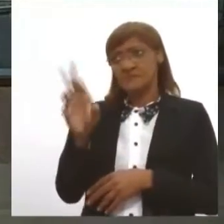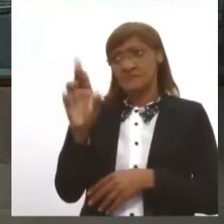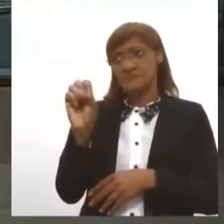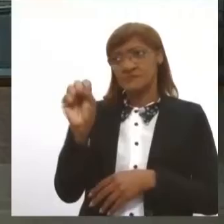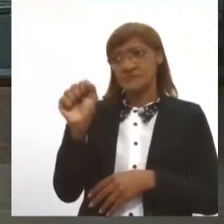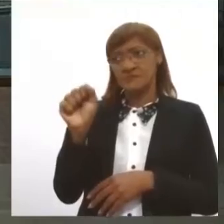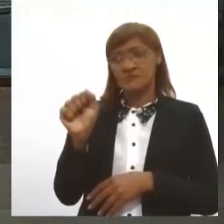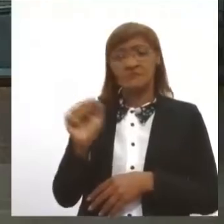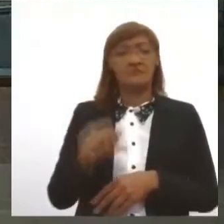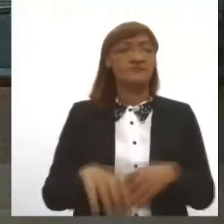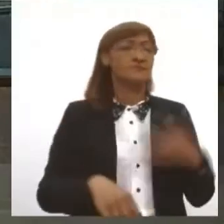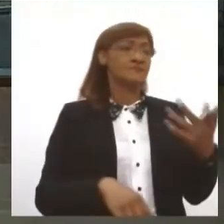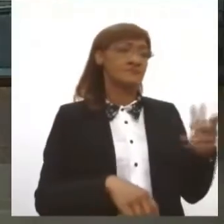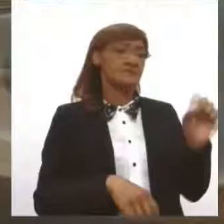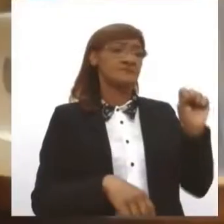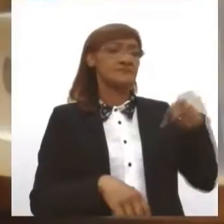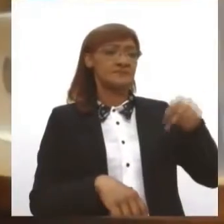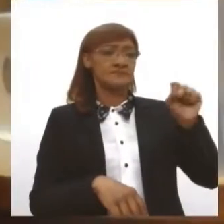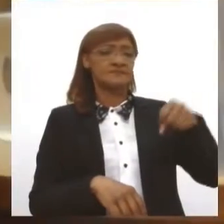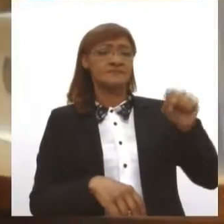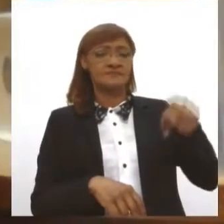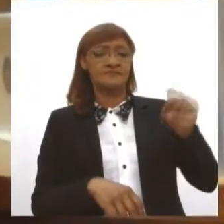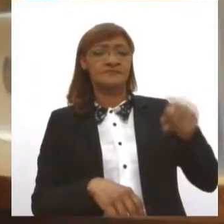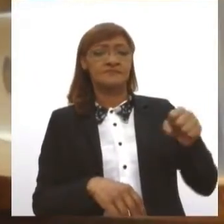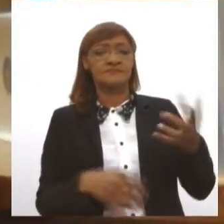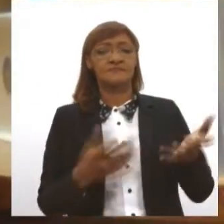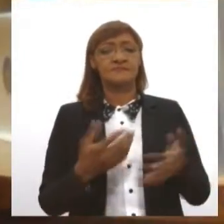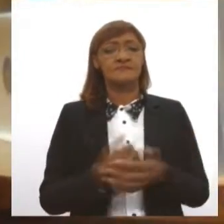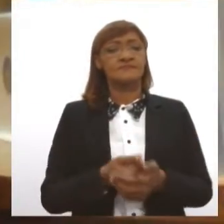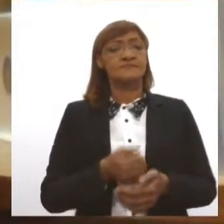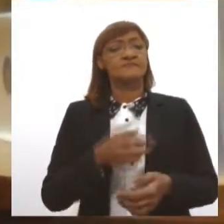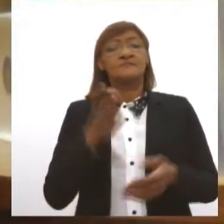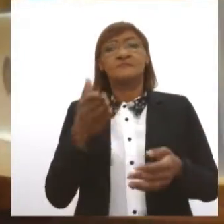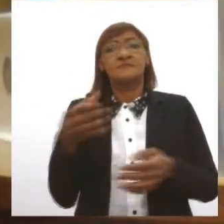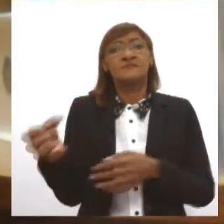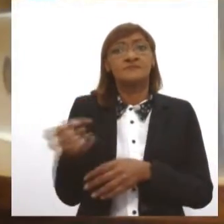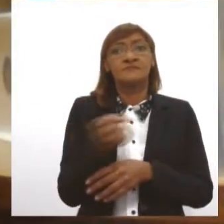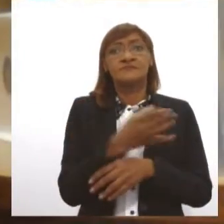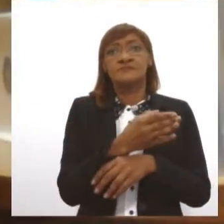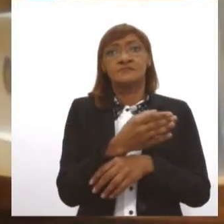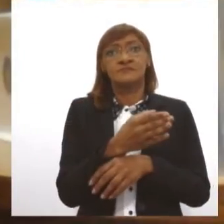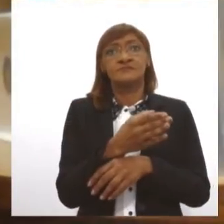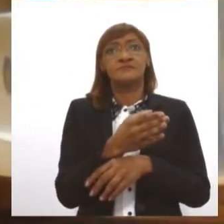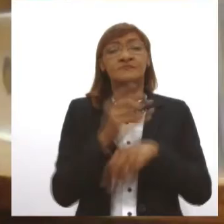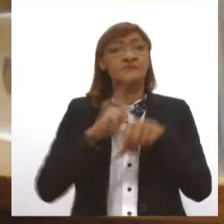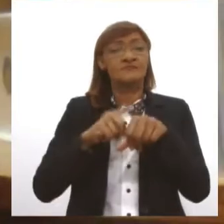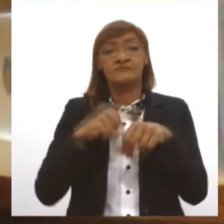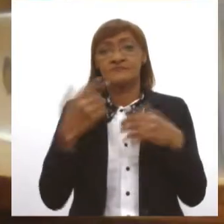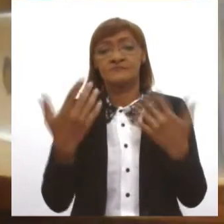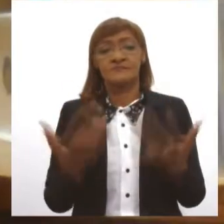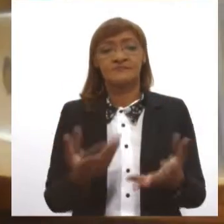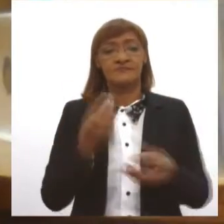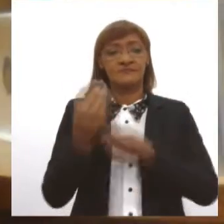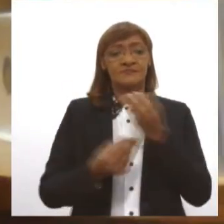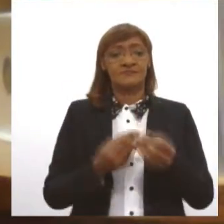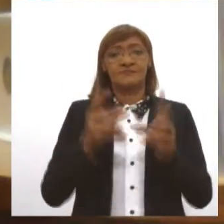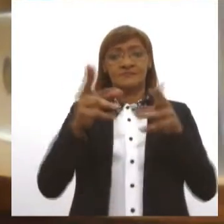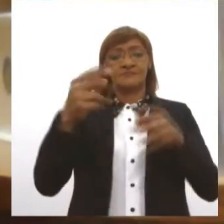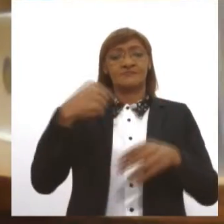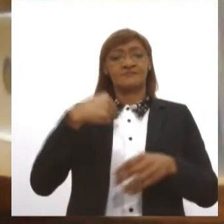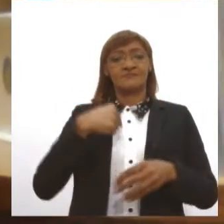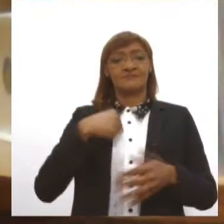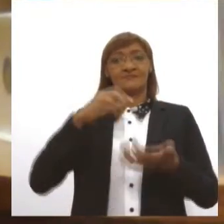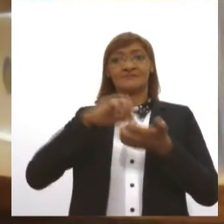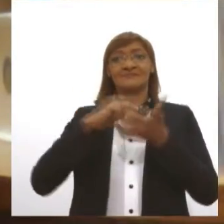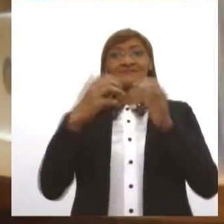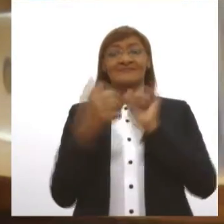Esse novo método, nessa nova técnica que o professor precisou se adequar a estar como eu agora, né, em frente a uma